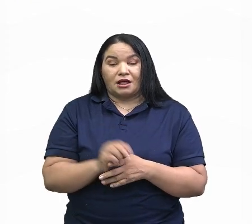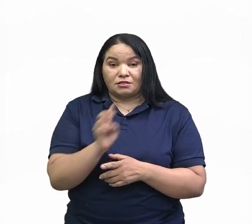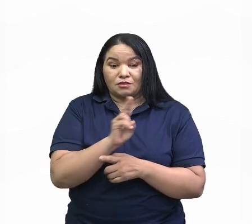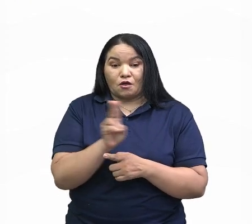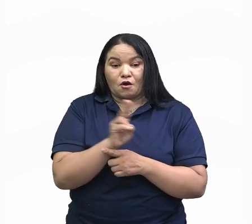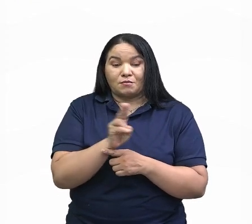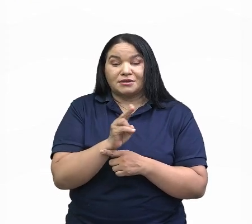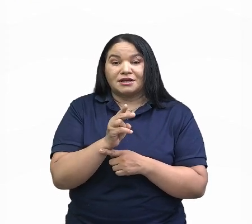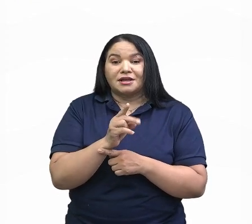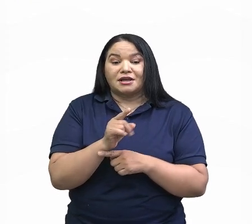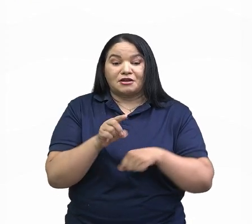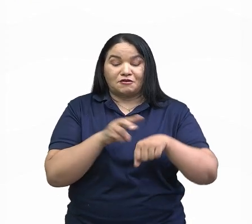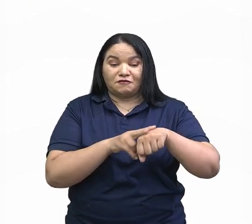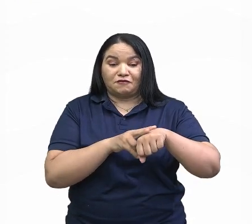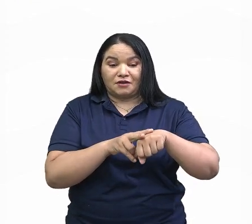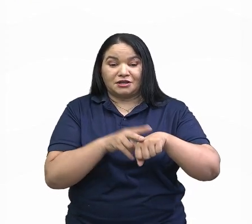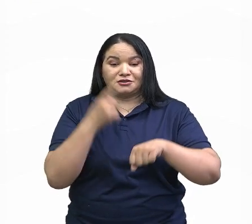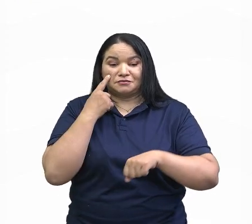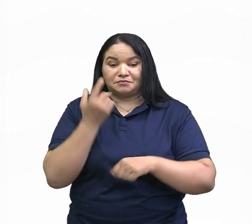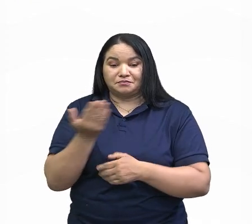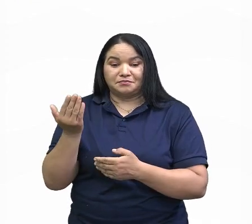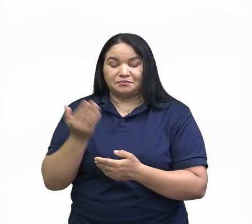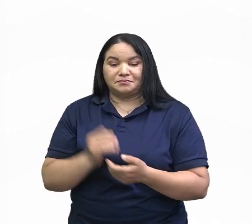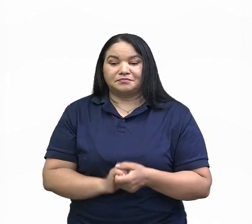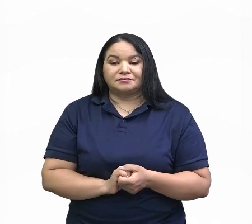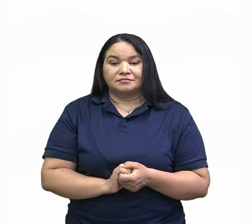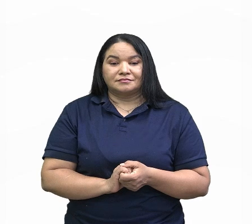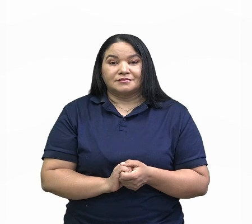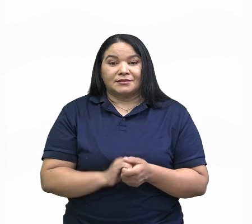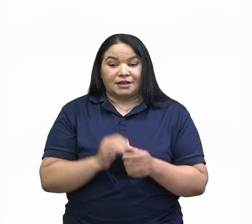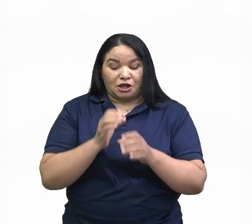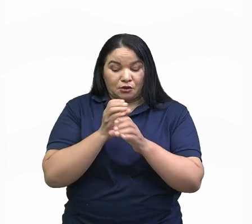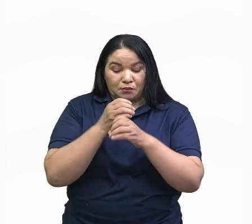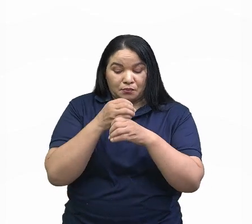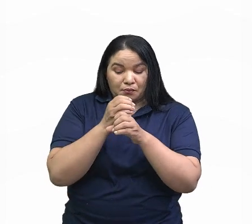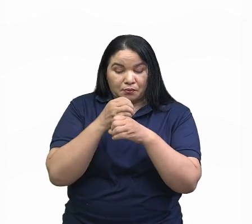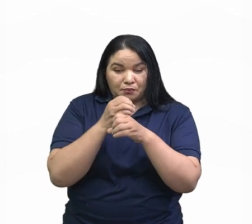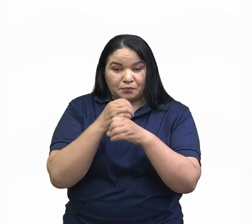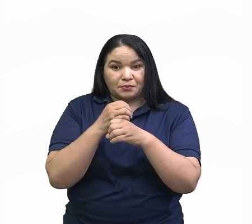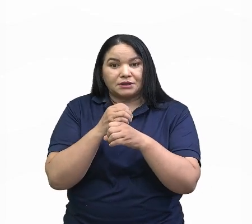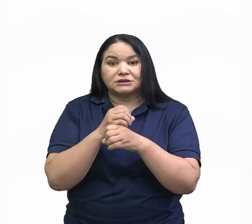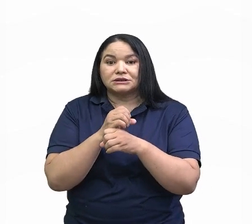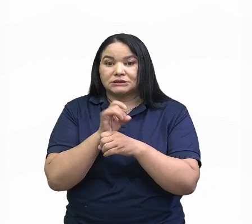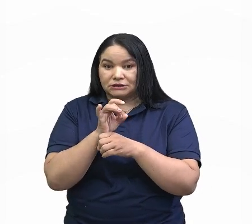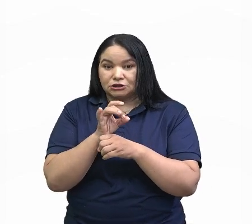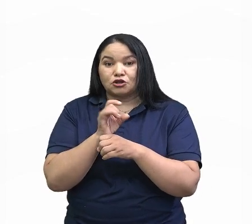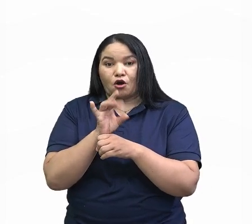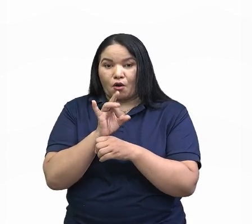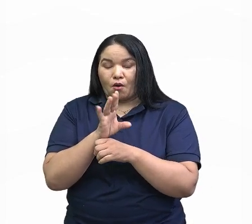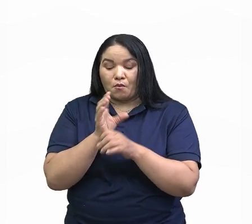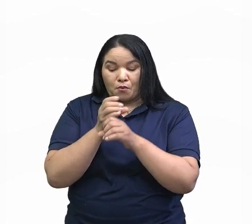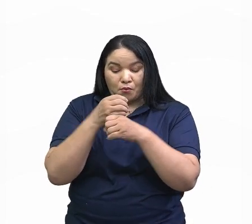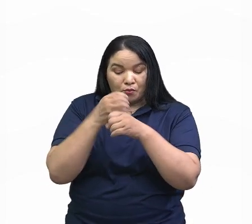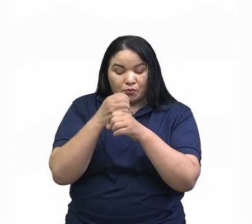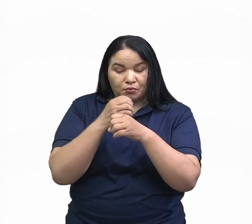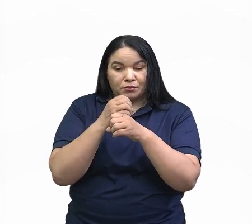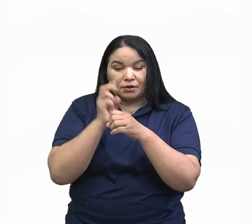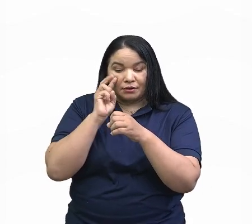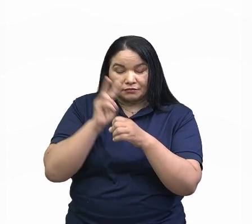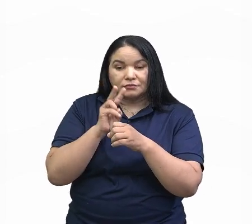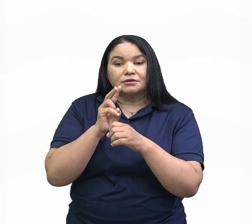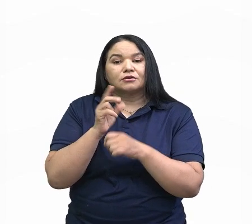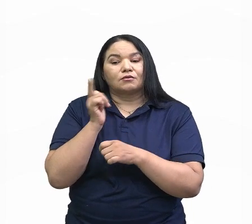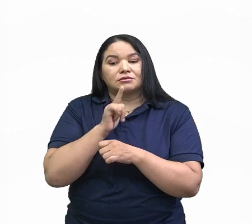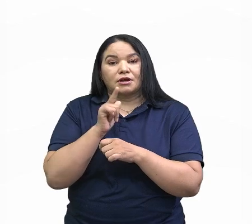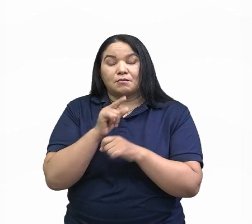está observando nessa imagem de microscópio, né? Óbvio que a gente só consegue visualizá-lo por causa do microscópio, né?